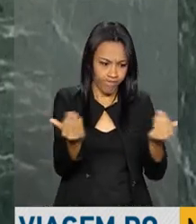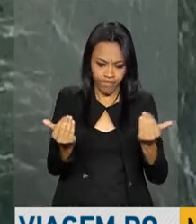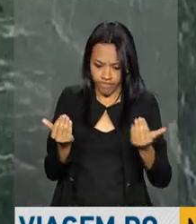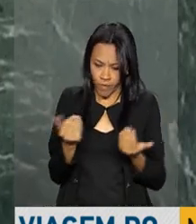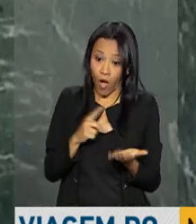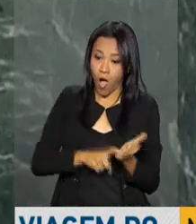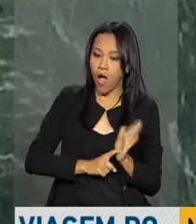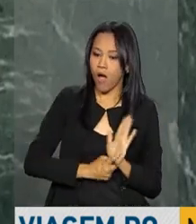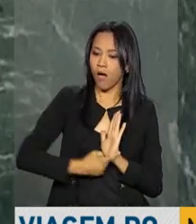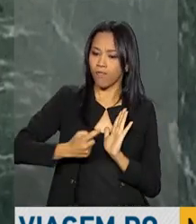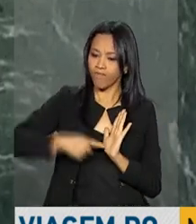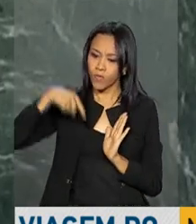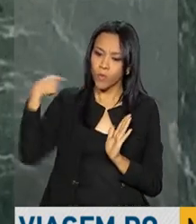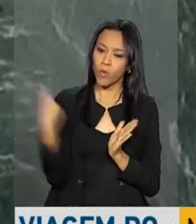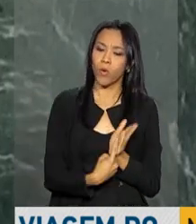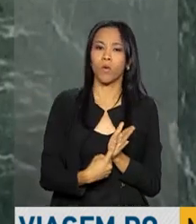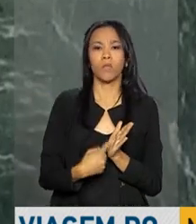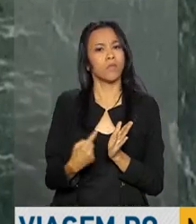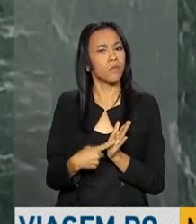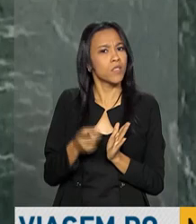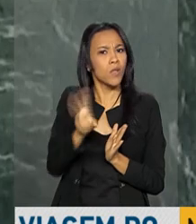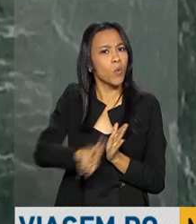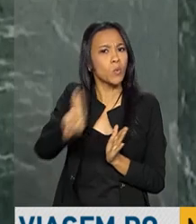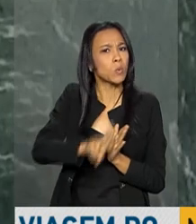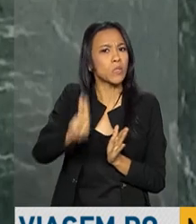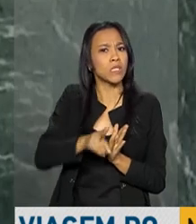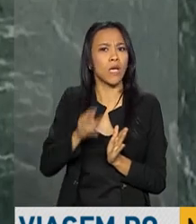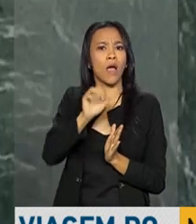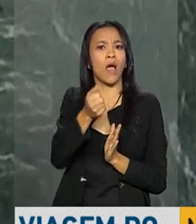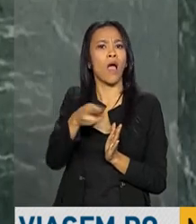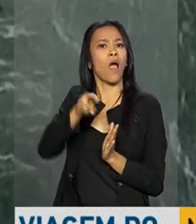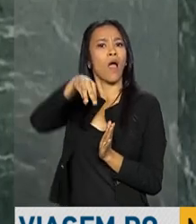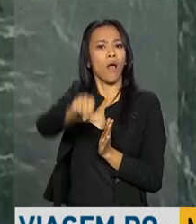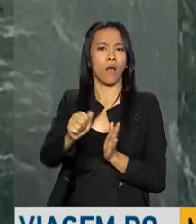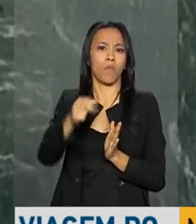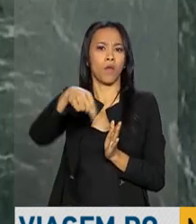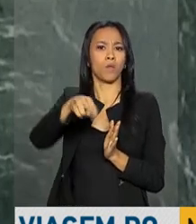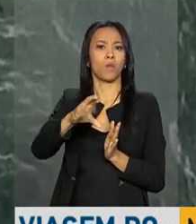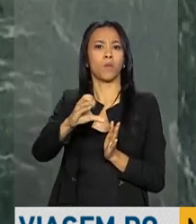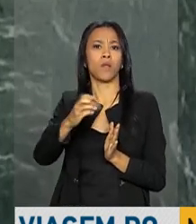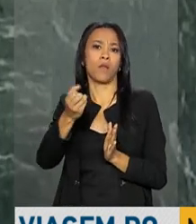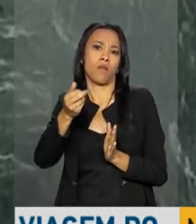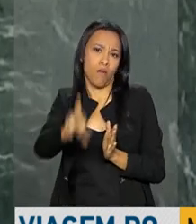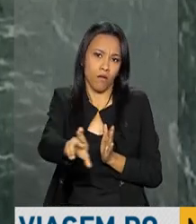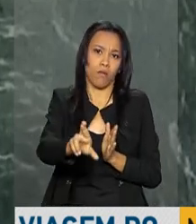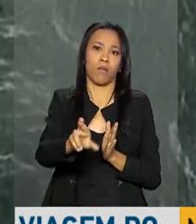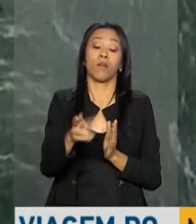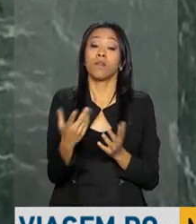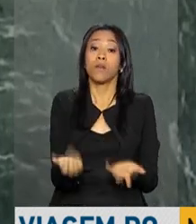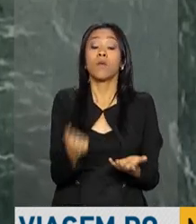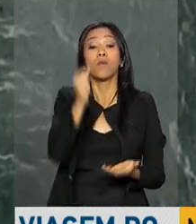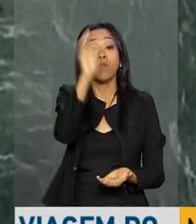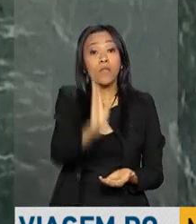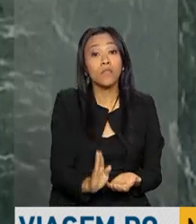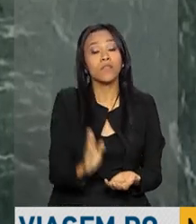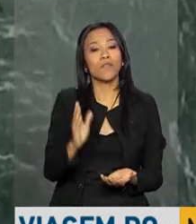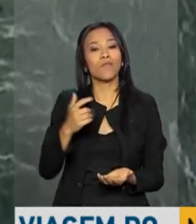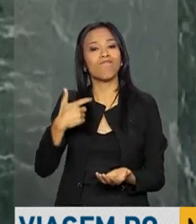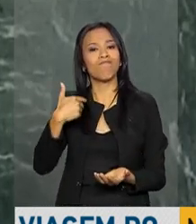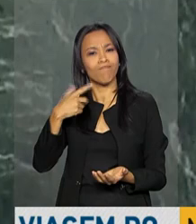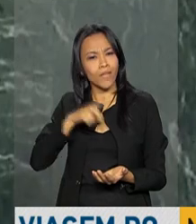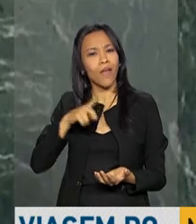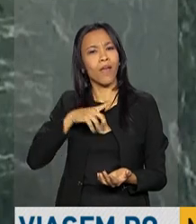adicionais de desarmamento. O Brasil manifesta-se com a autoridade de